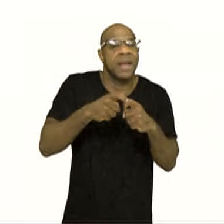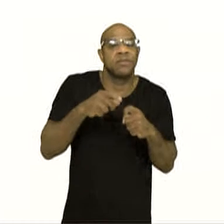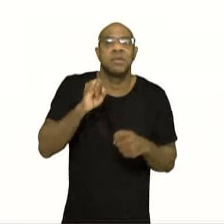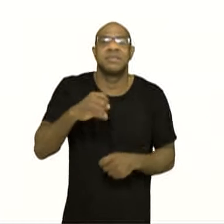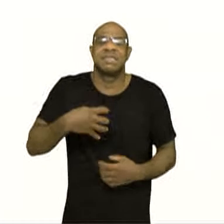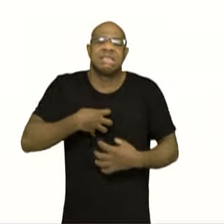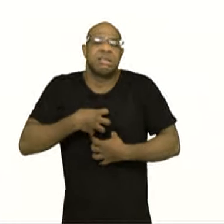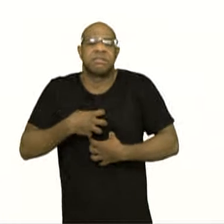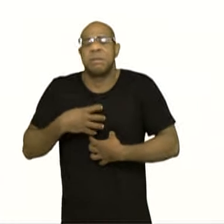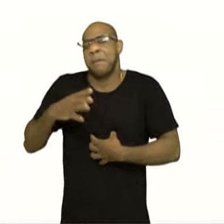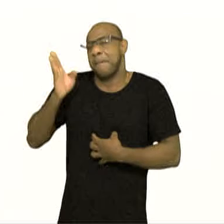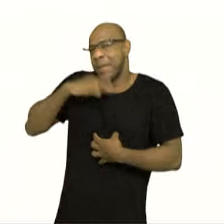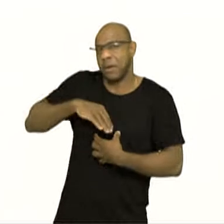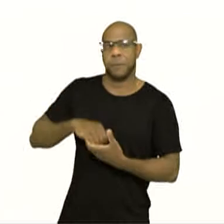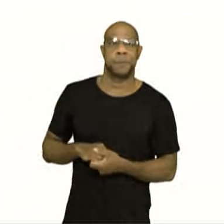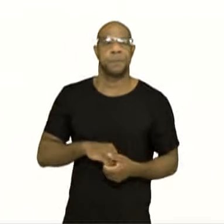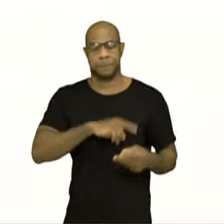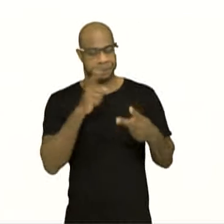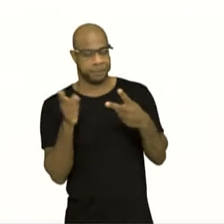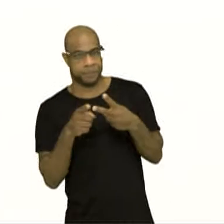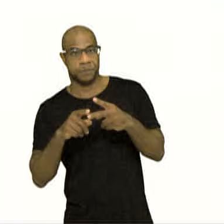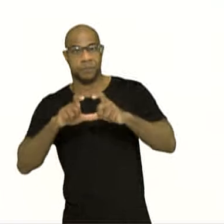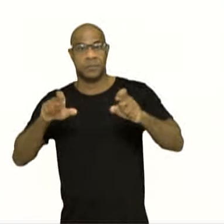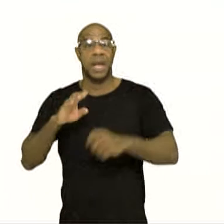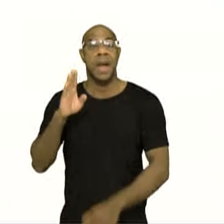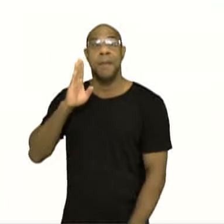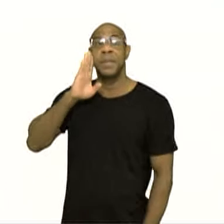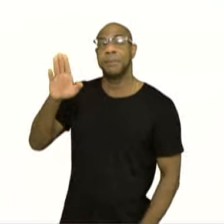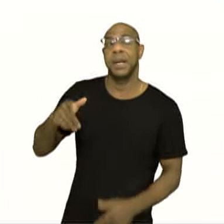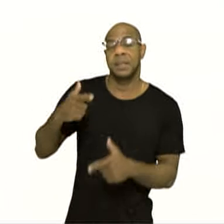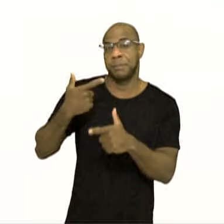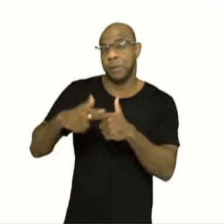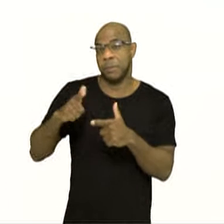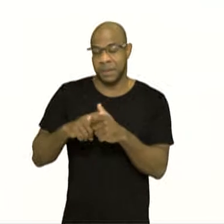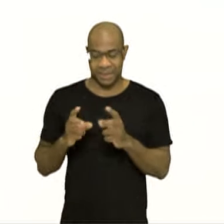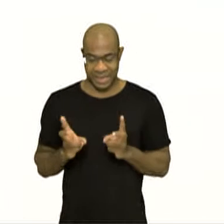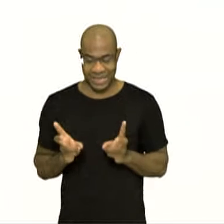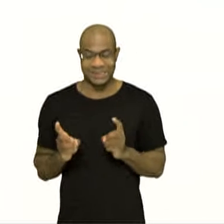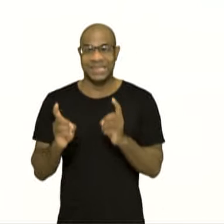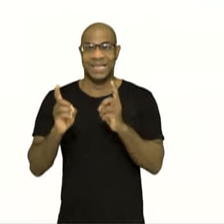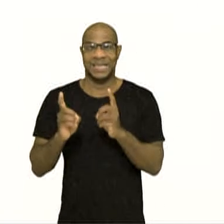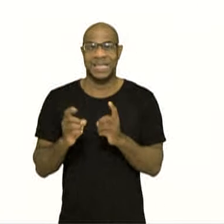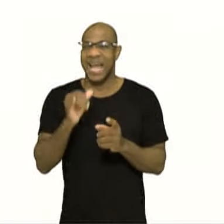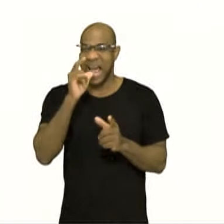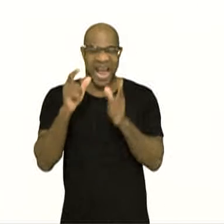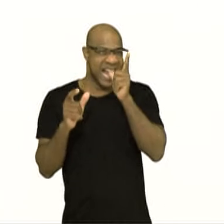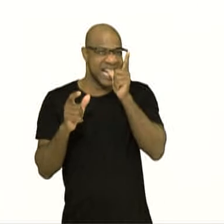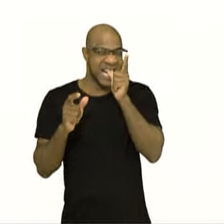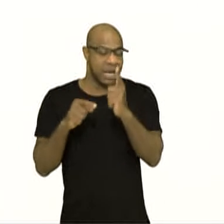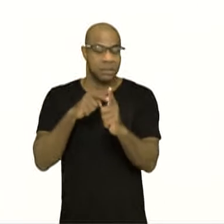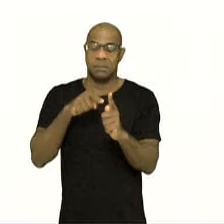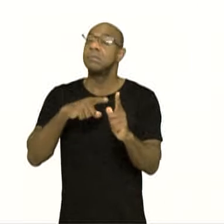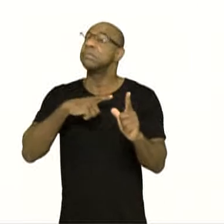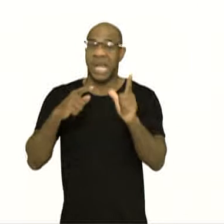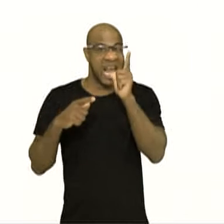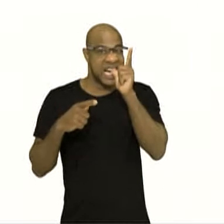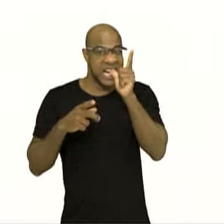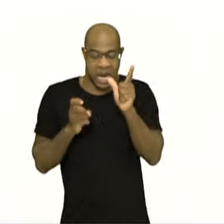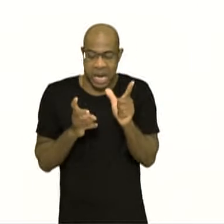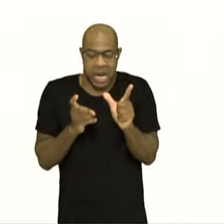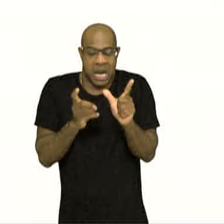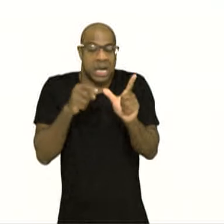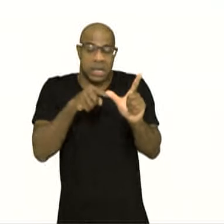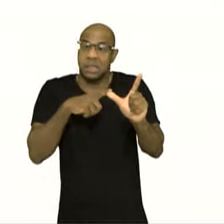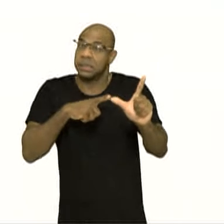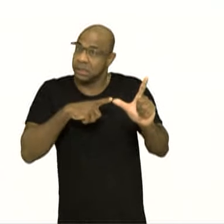Outros trechos que chamam a atenção: a principal causa de câncer no pênis, sim, existe câncer no pênis também, se você não